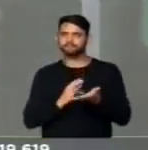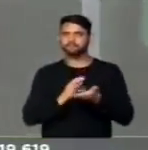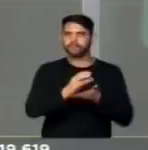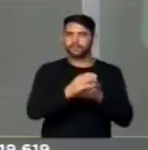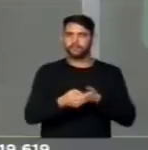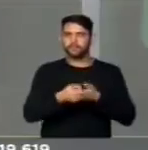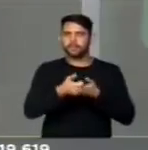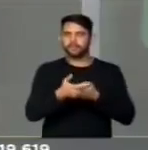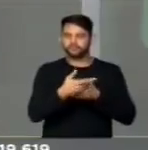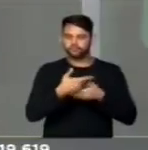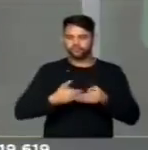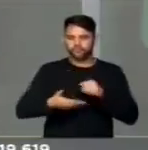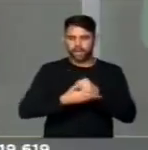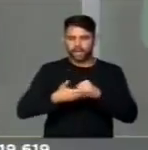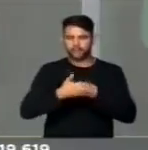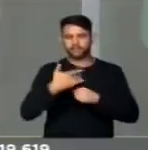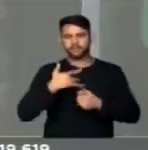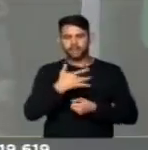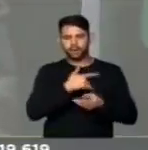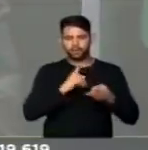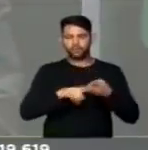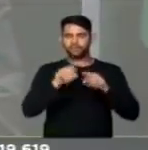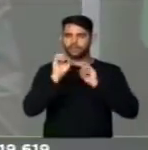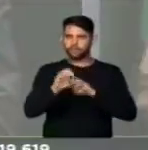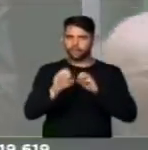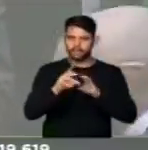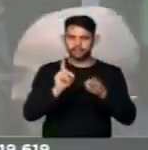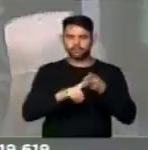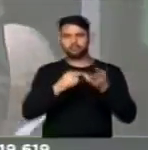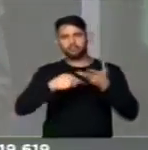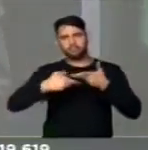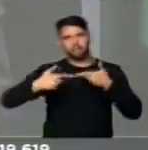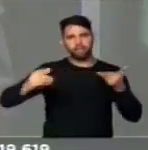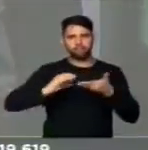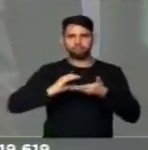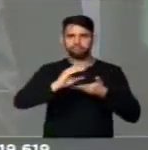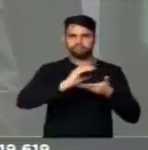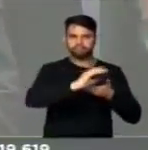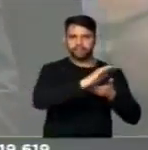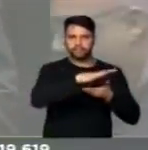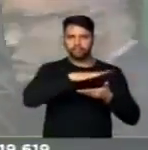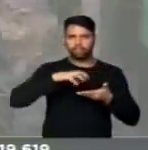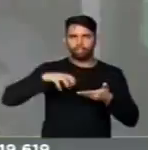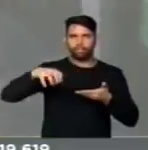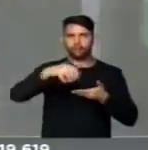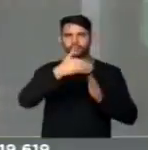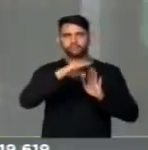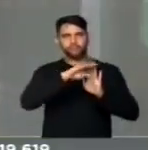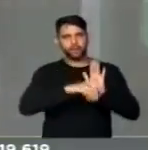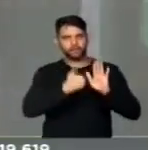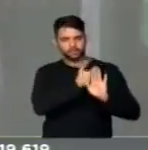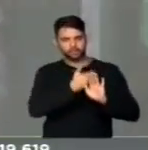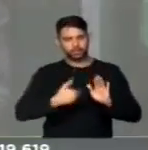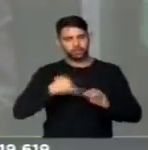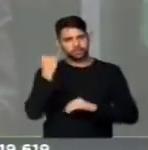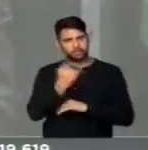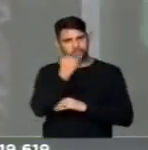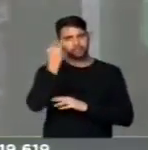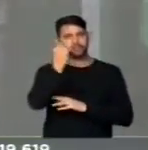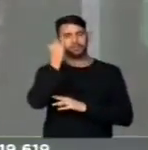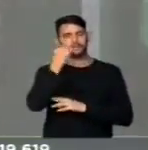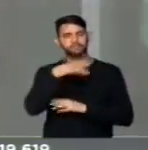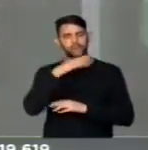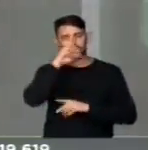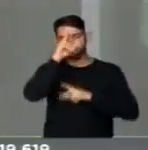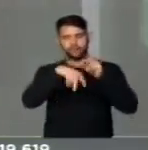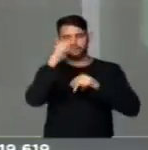dos mínimos constitucionais de saúde e educação e demais recursos destinados às políticas públicas tão importantes